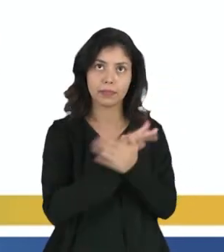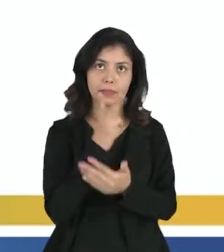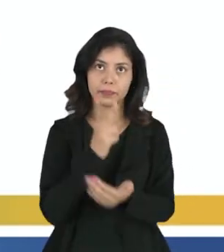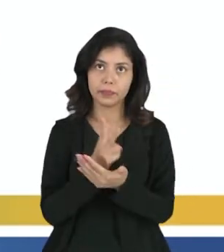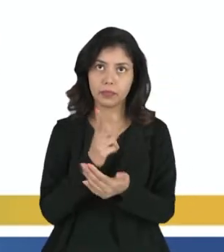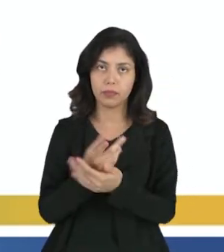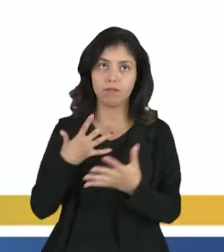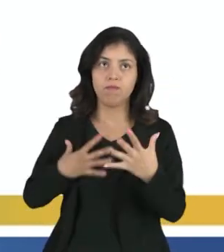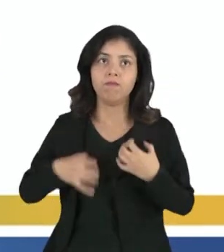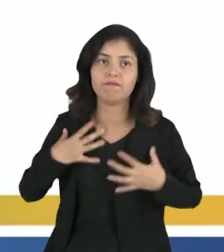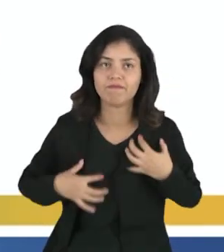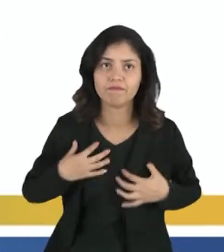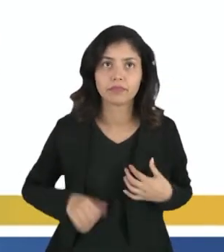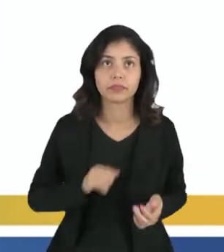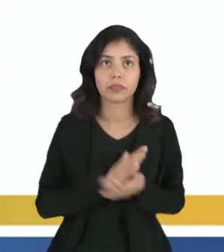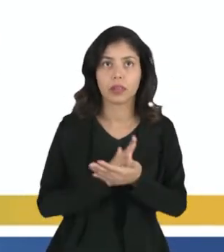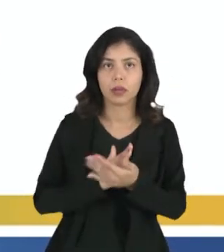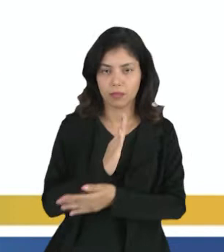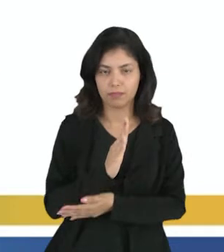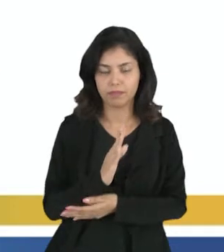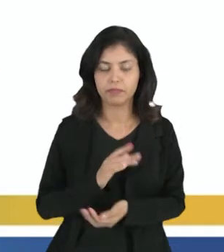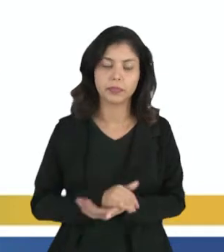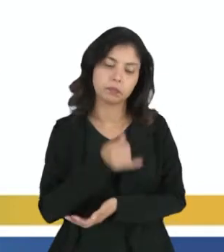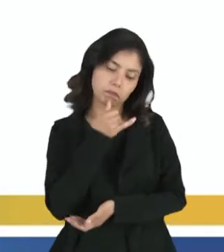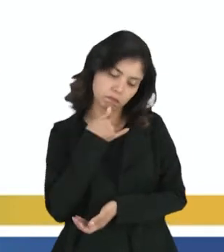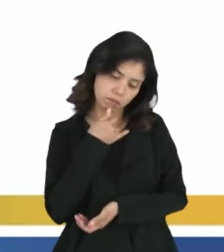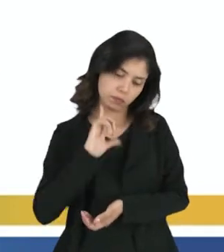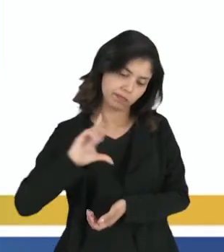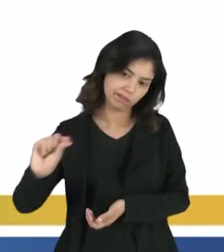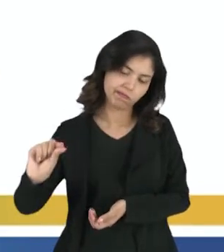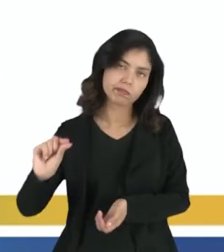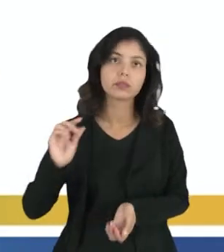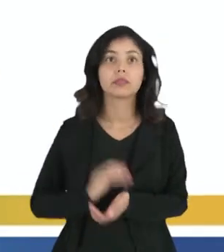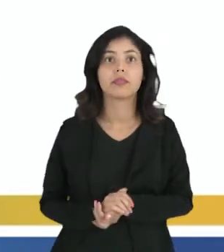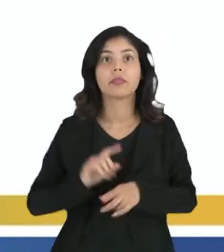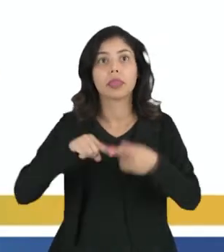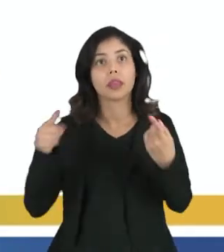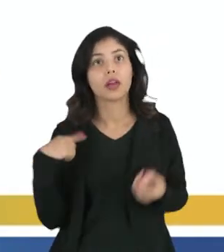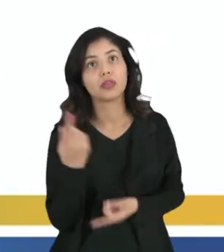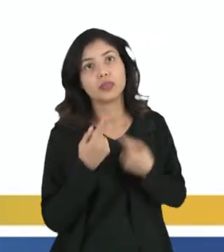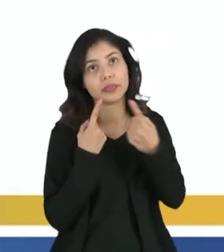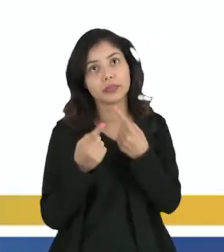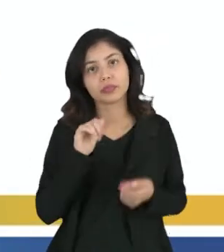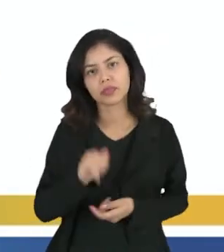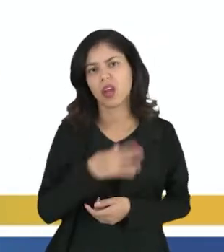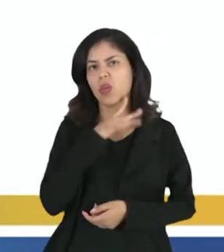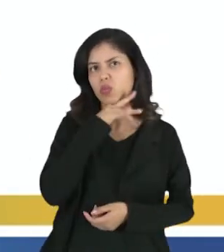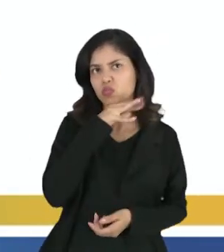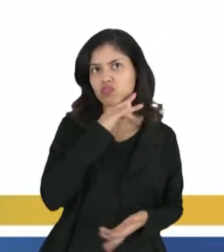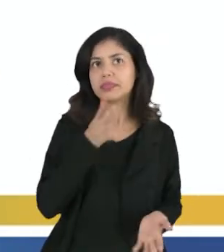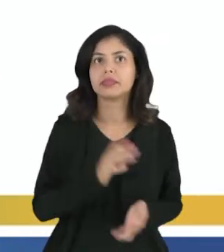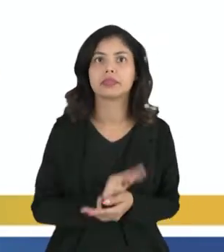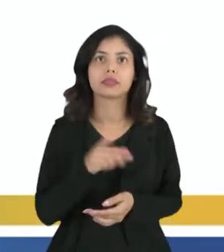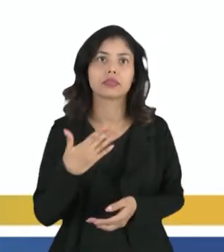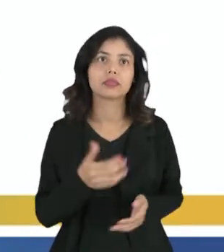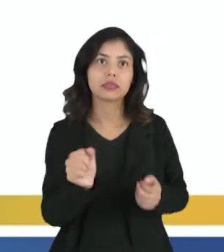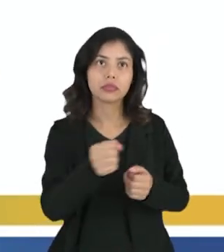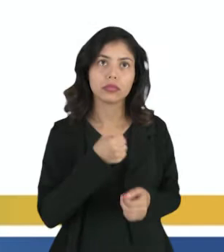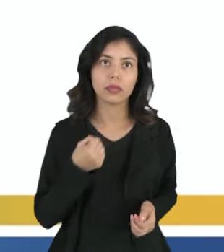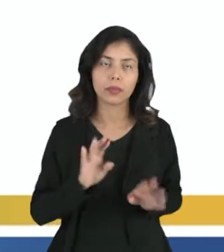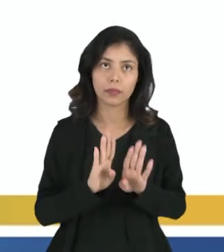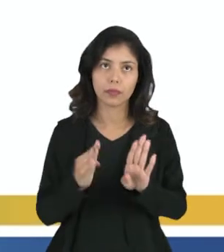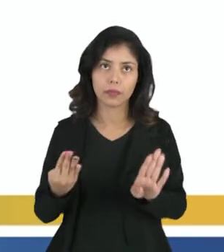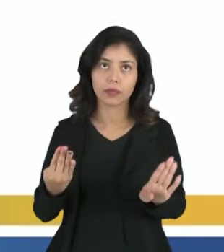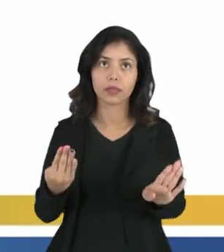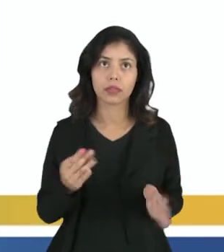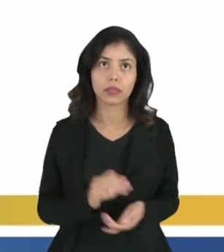tempo aflito para que ela partisse e triste com a sua partida. Nossa conversa fora amarga. Quando lhe abri